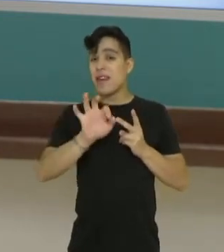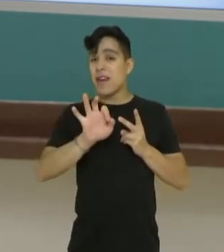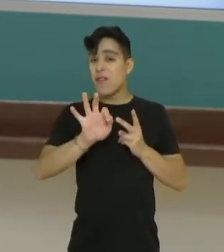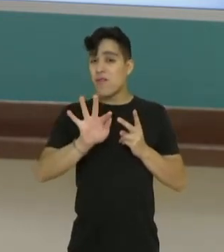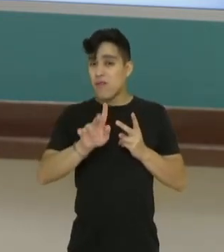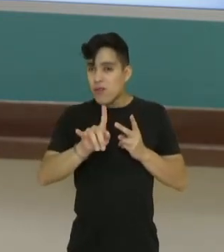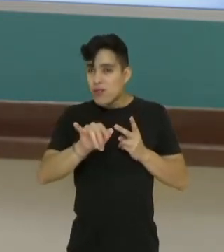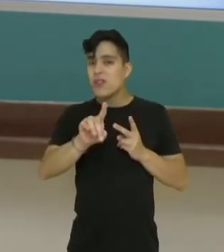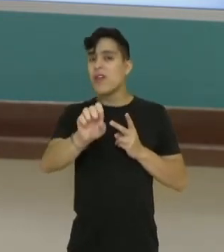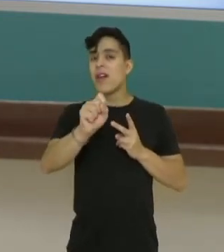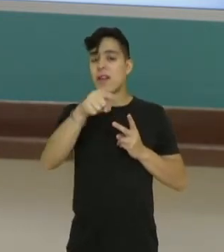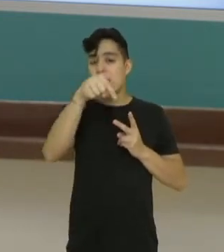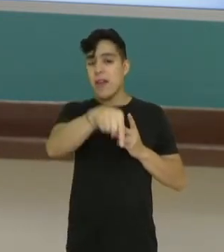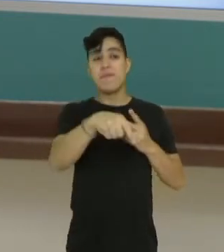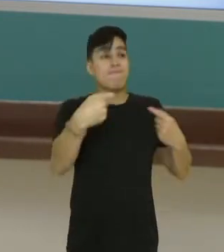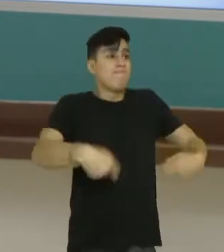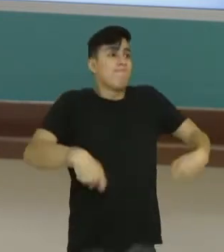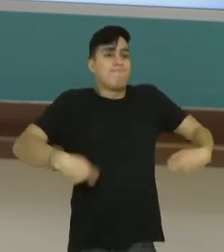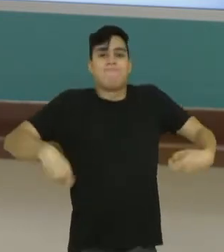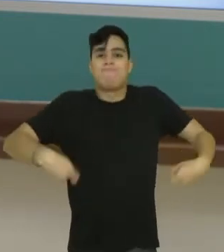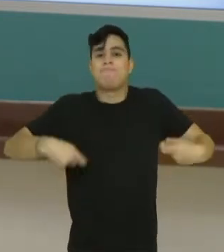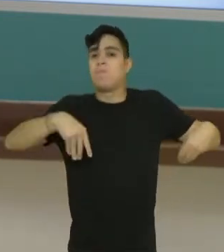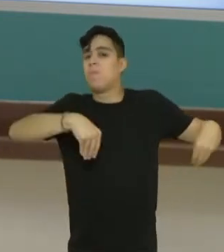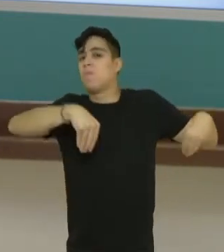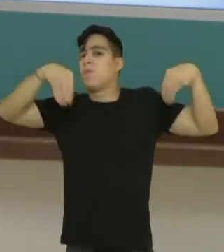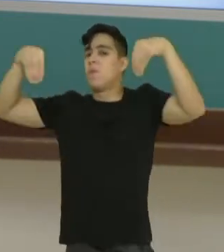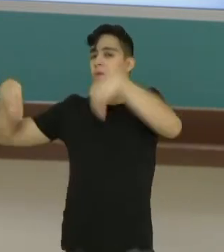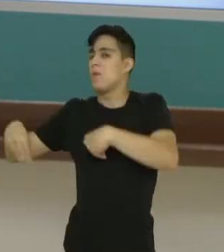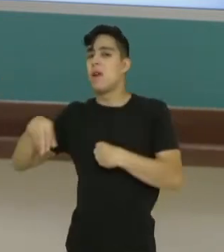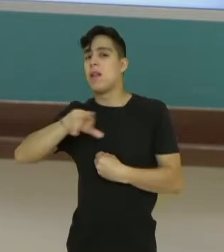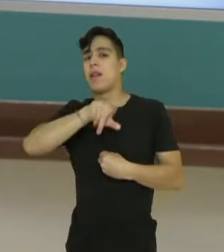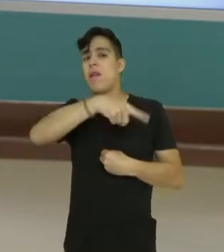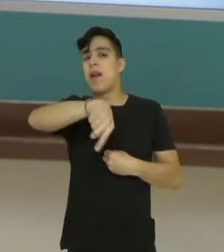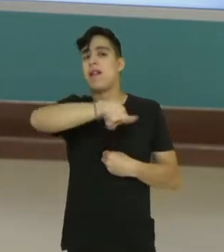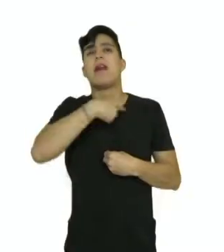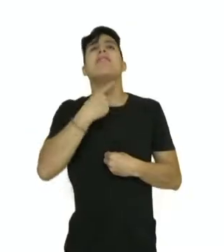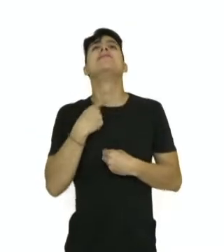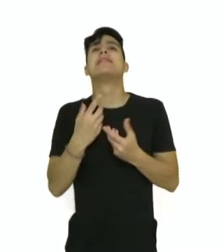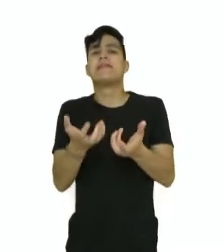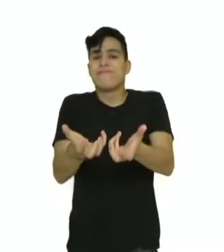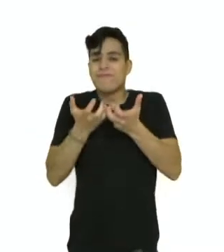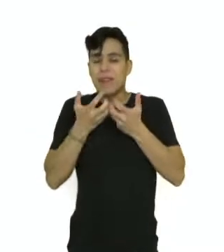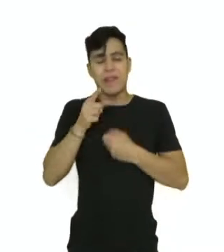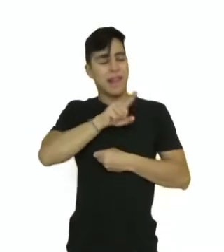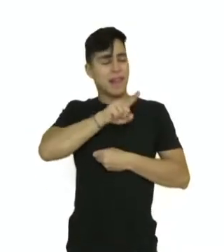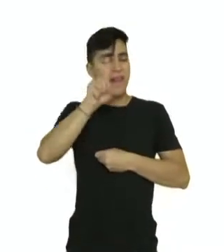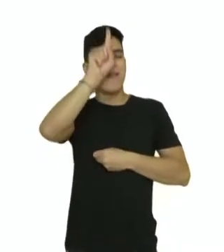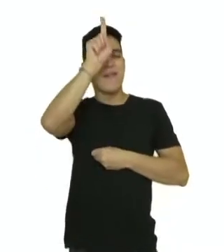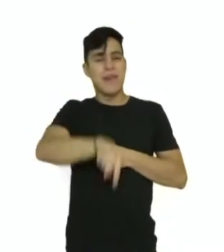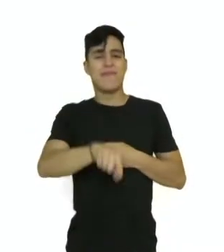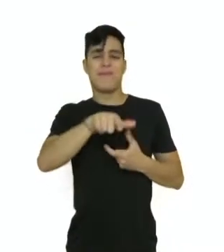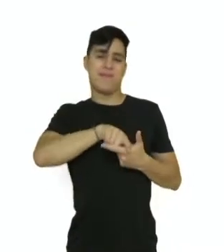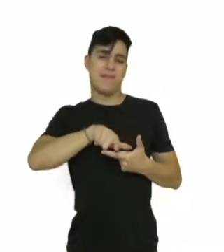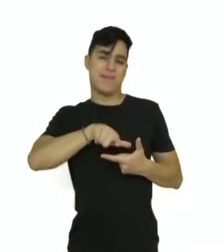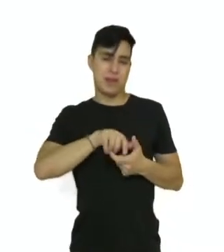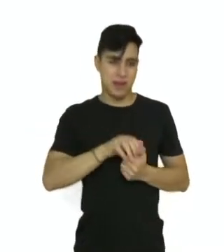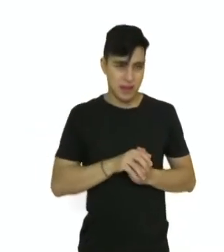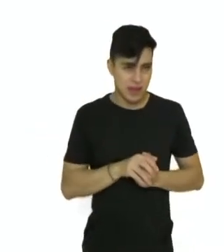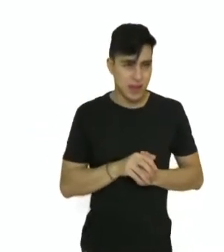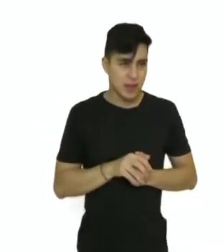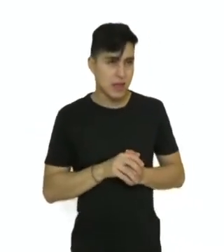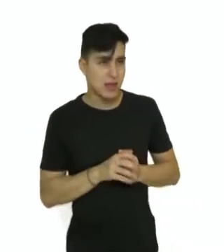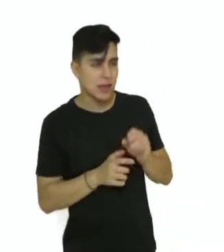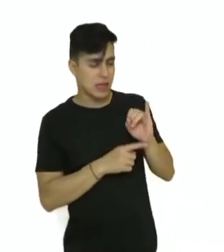mudam por necessidade e não por livre e espontânea vontade. O imigrante é aquele indivíduo que muda de